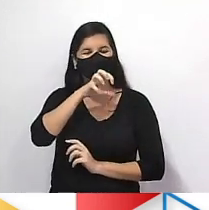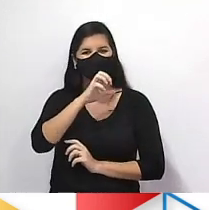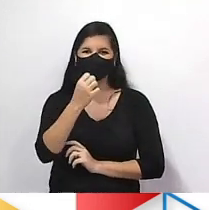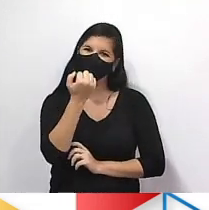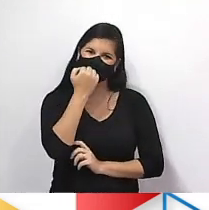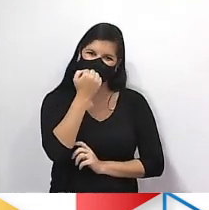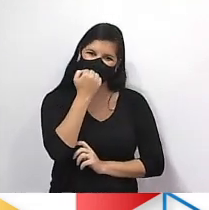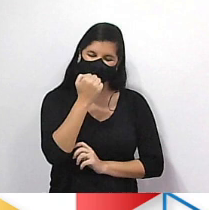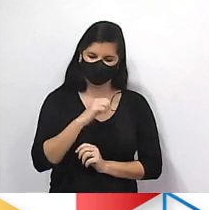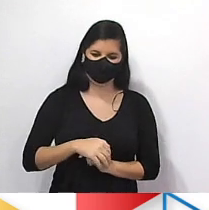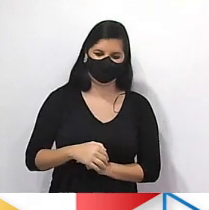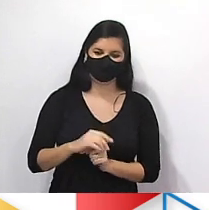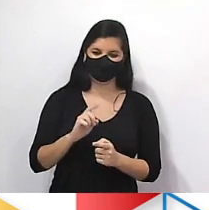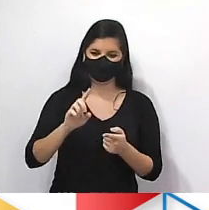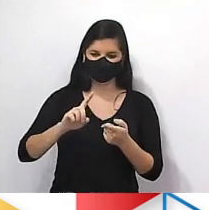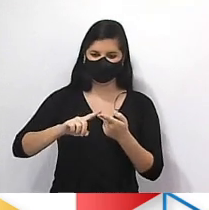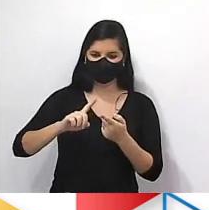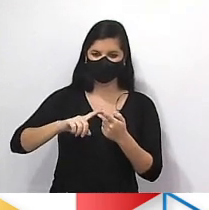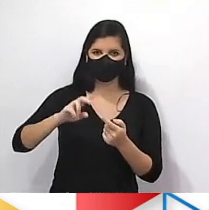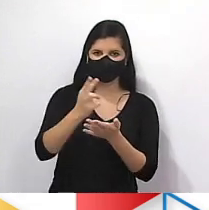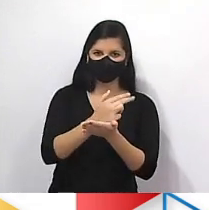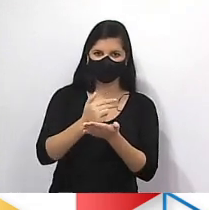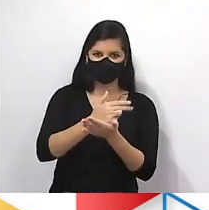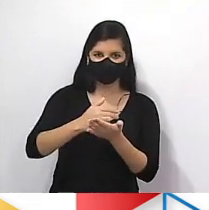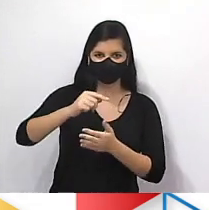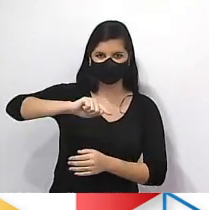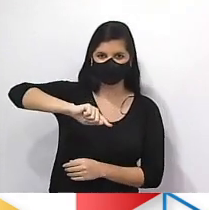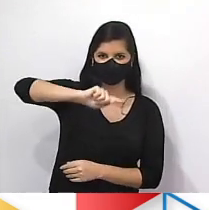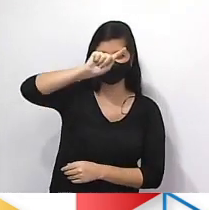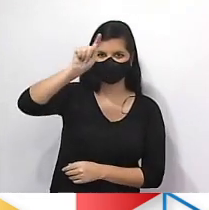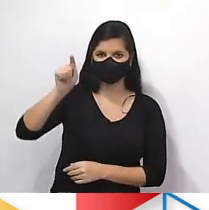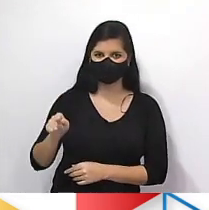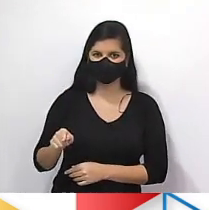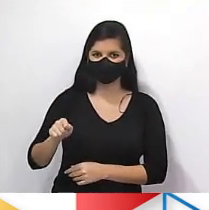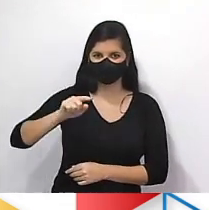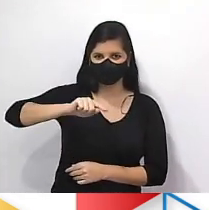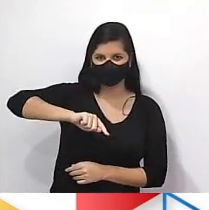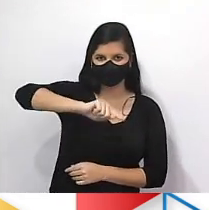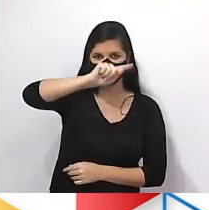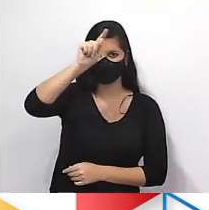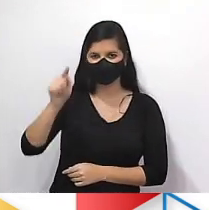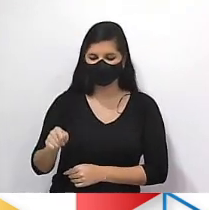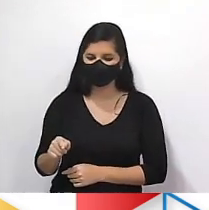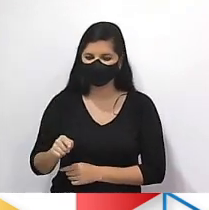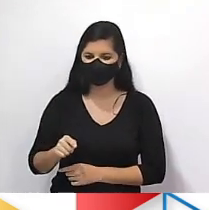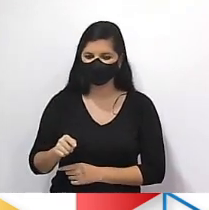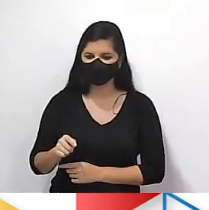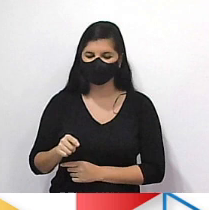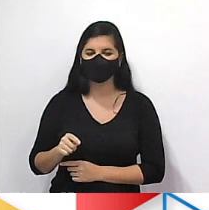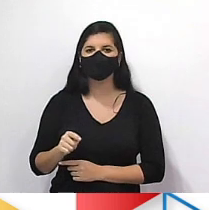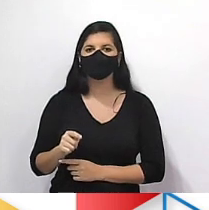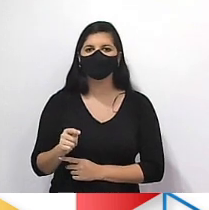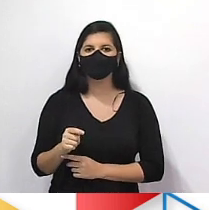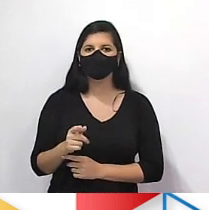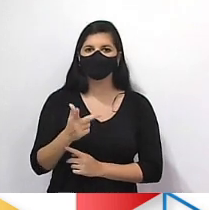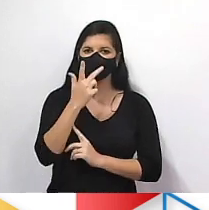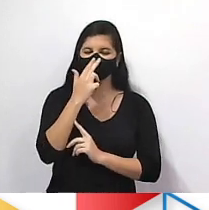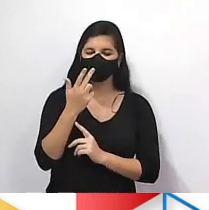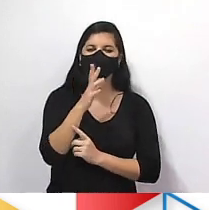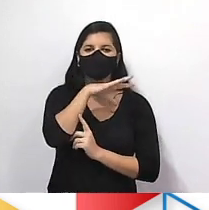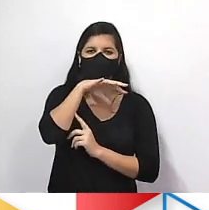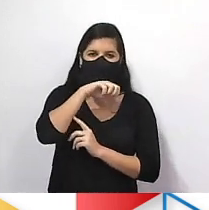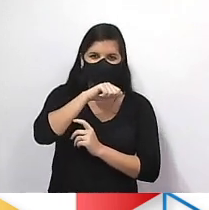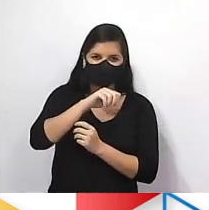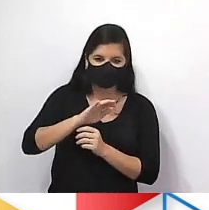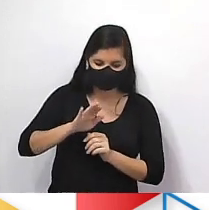caça. Depois tinha um desenho do osso do calcanhar ou, né, da forma da pata do